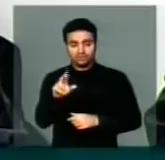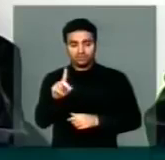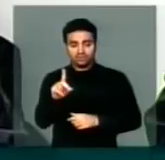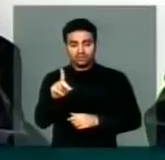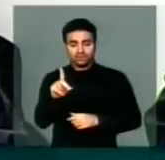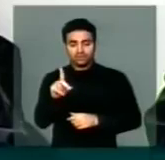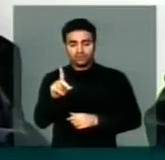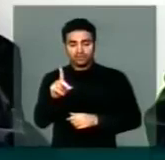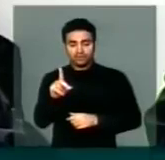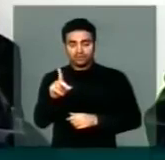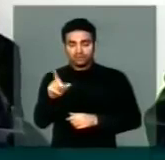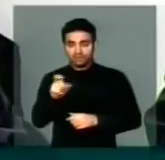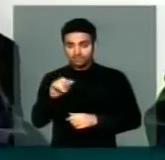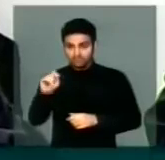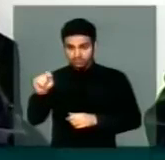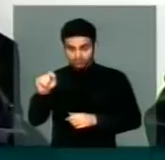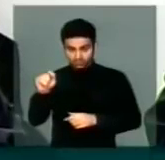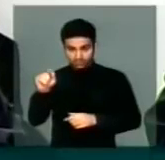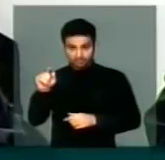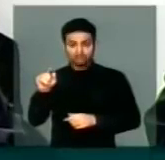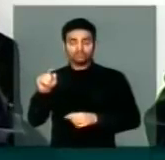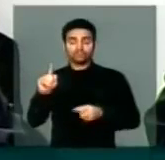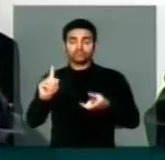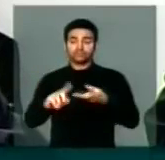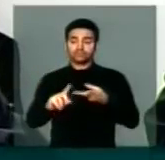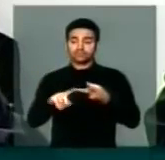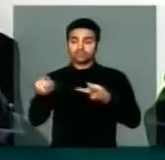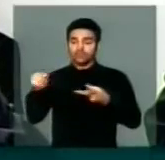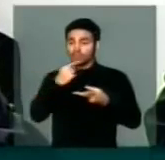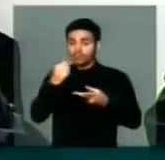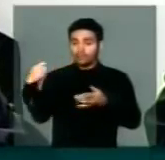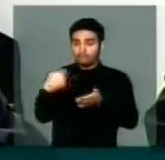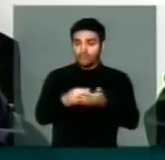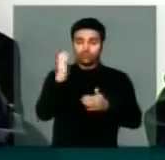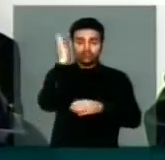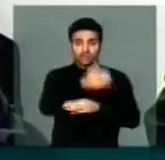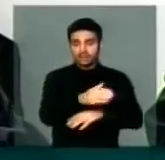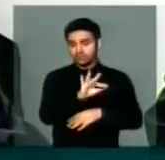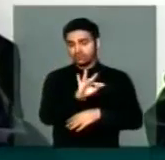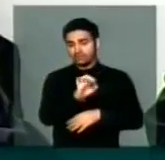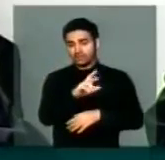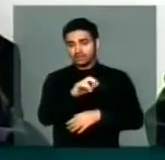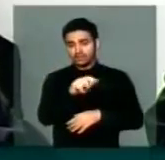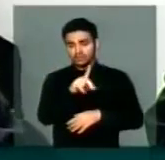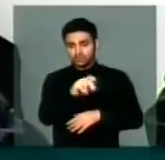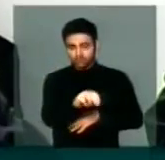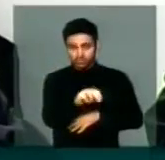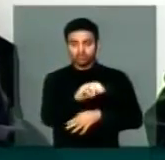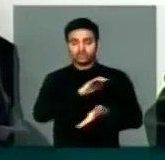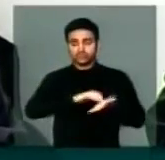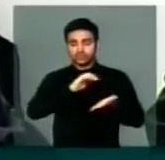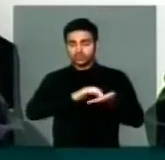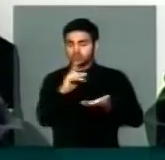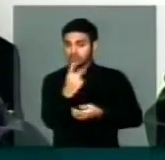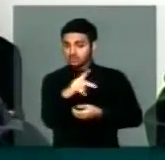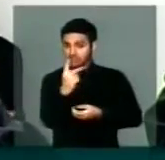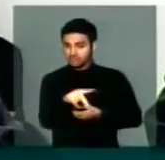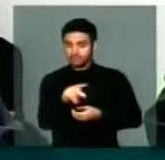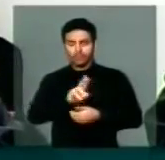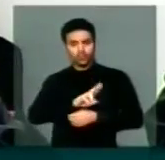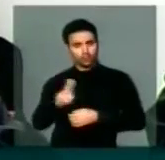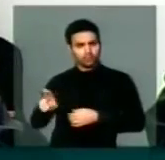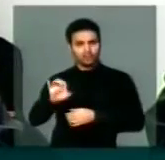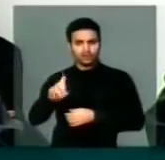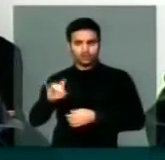DGX em Hong Kong, e o declarante fez o pagamento deste valor diretamente para Fernando Soares no escritório deste último. Que o nome de